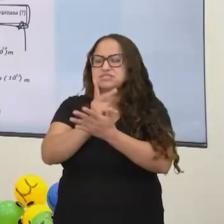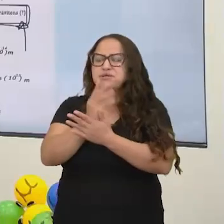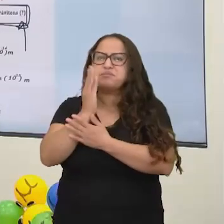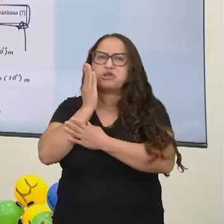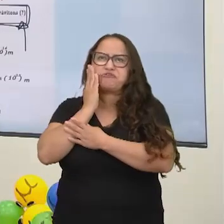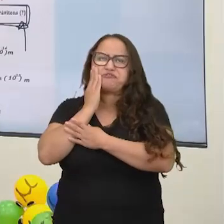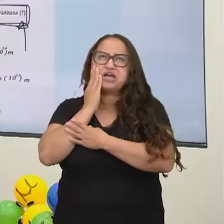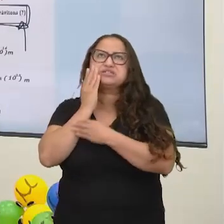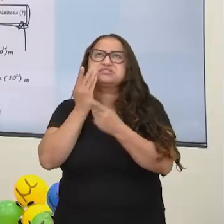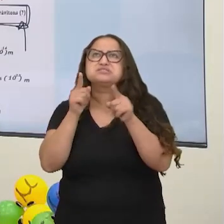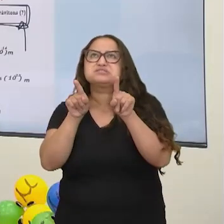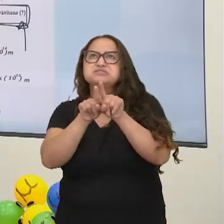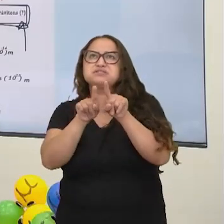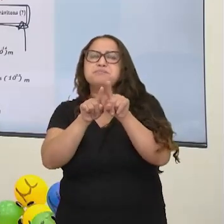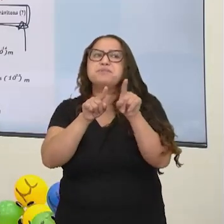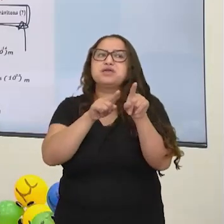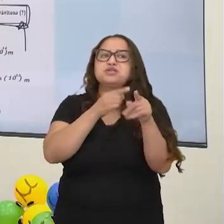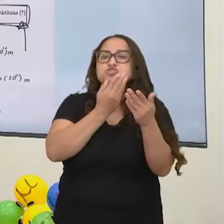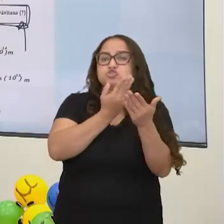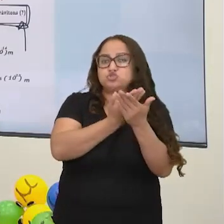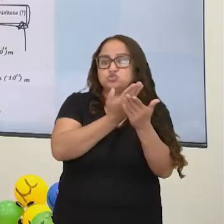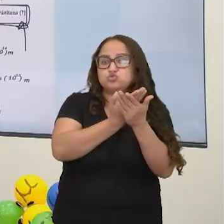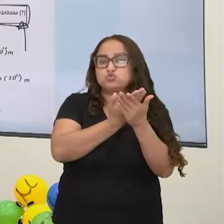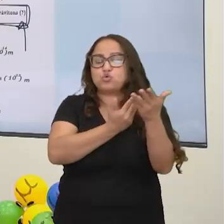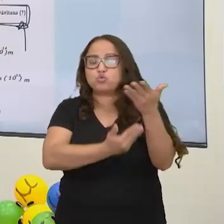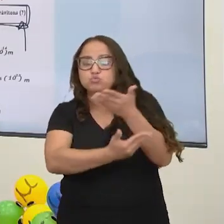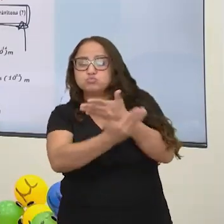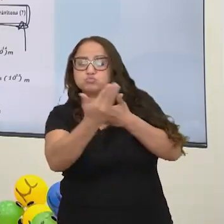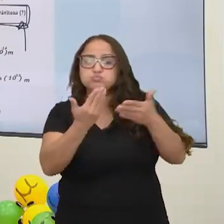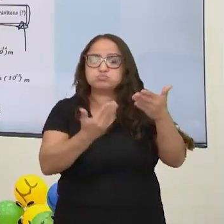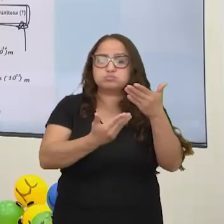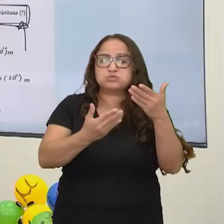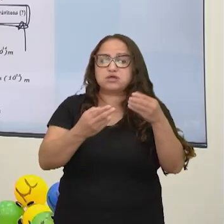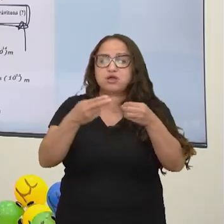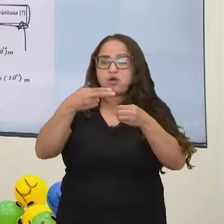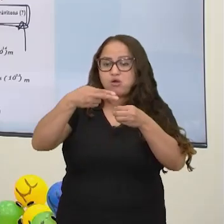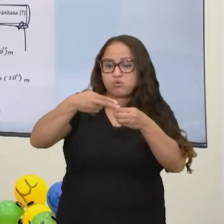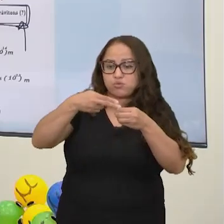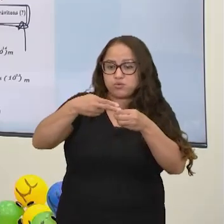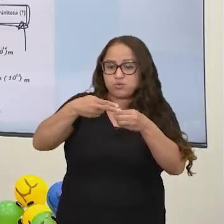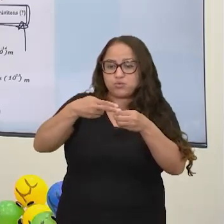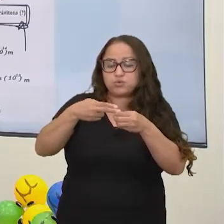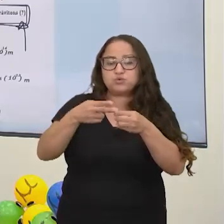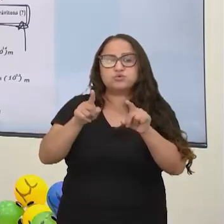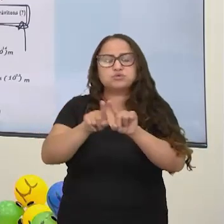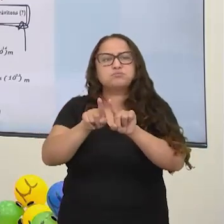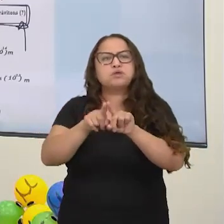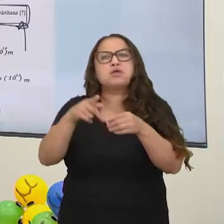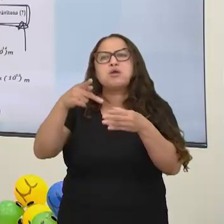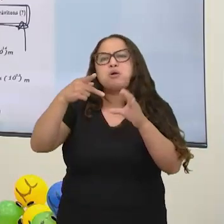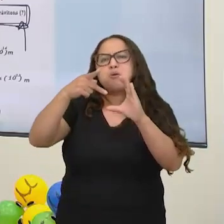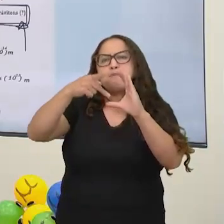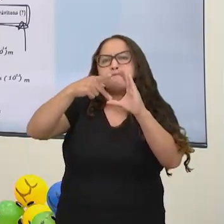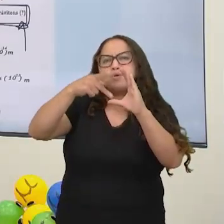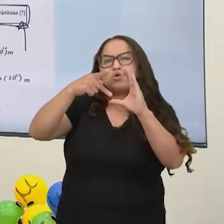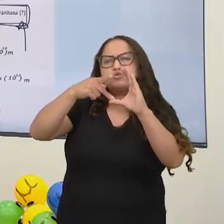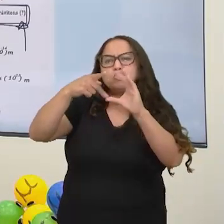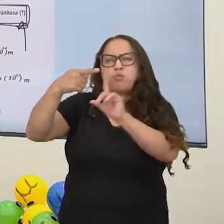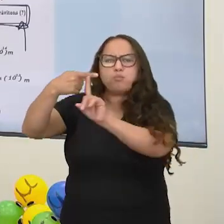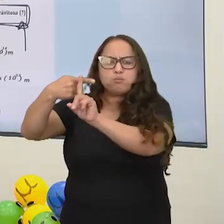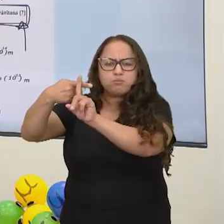quando estudou as interações aí nuclear, a interação do átomo, é, próton, carga